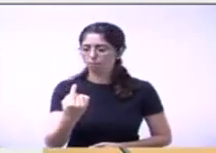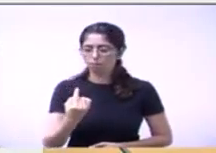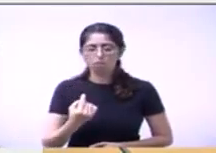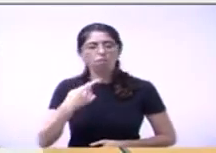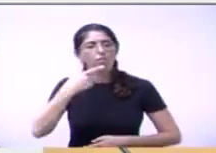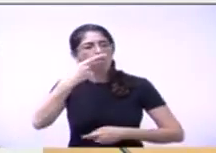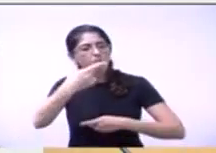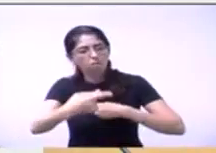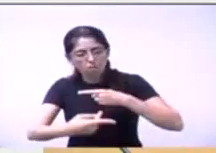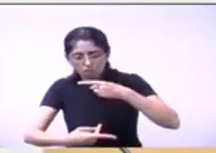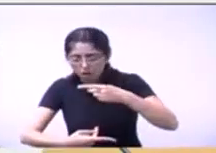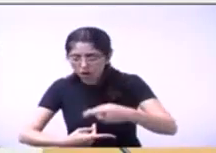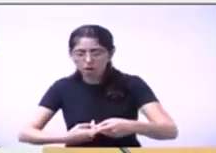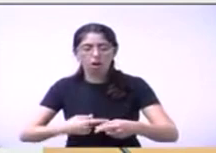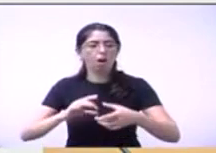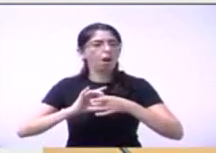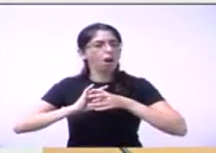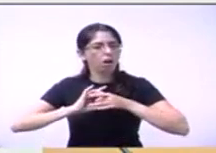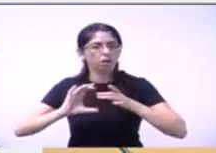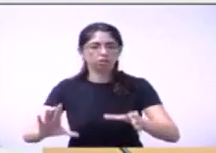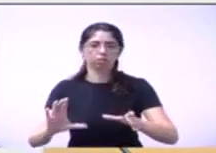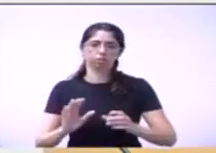repudiar estas